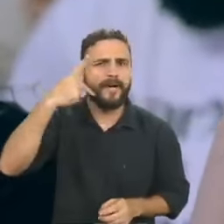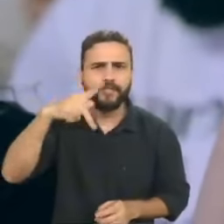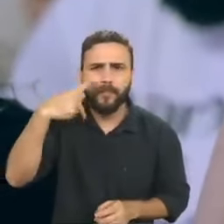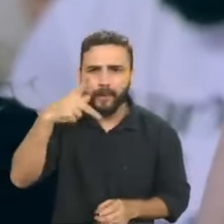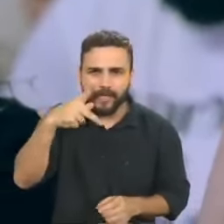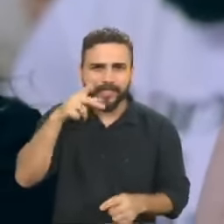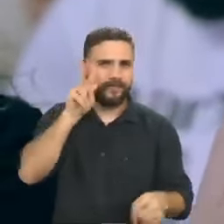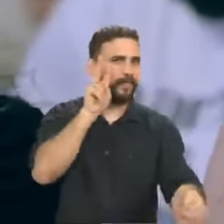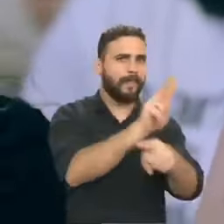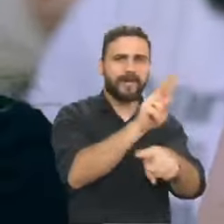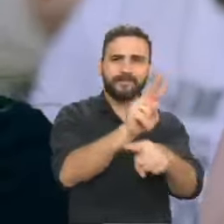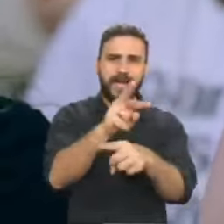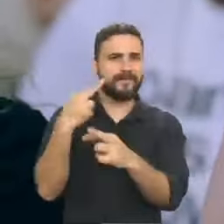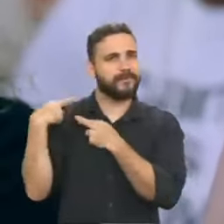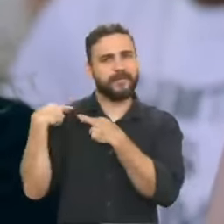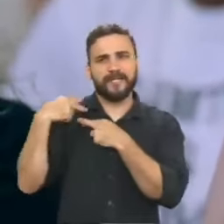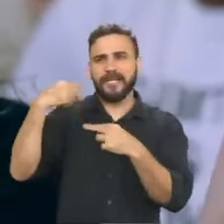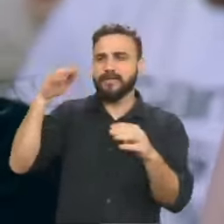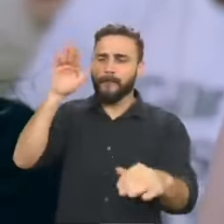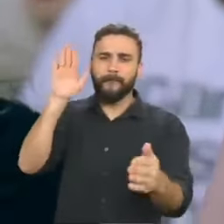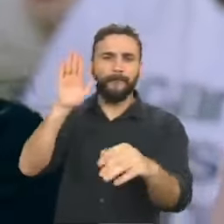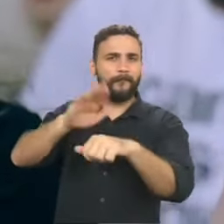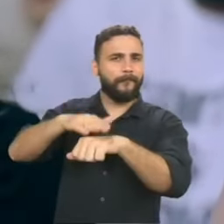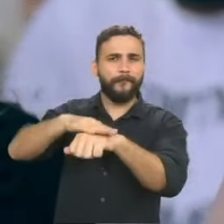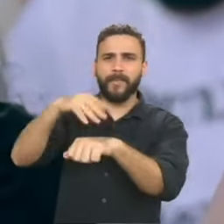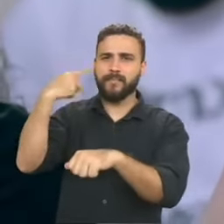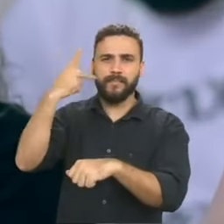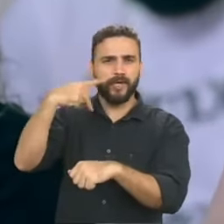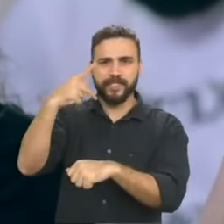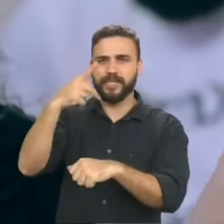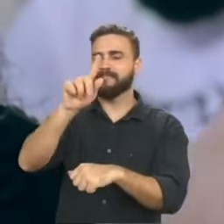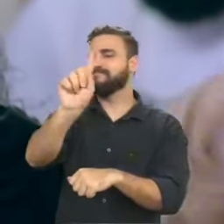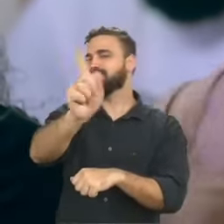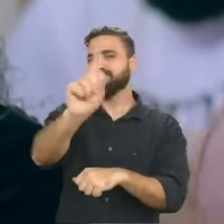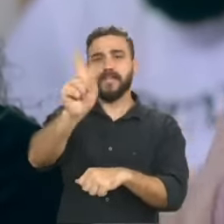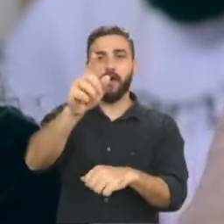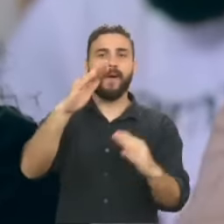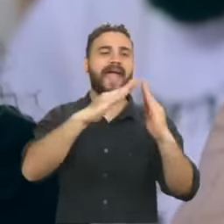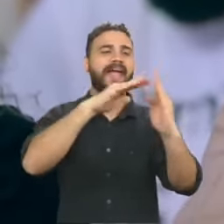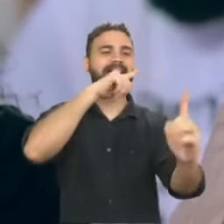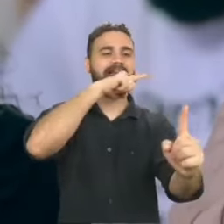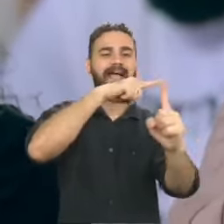isso. Isso é competência da igreja e